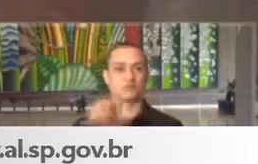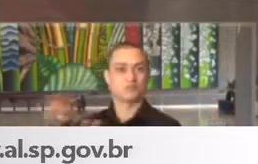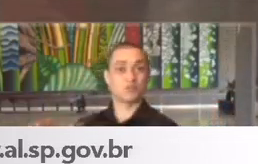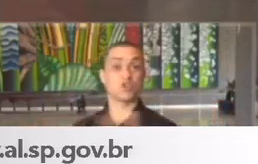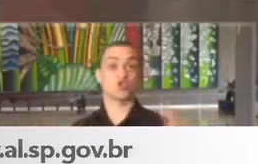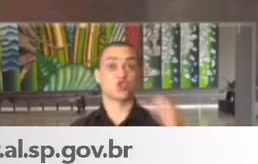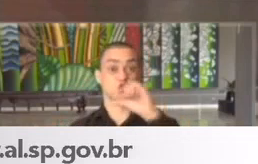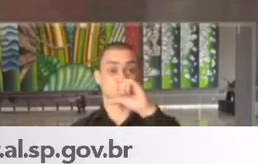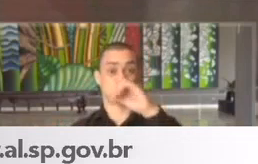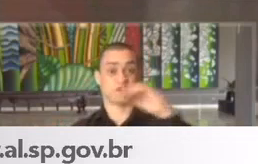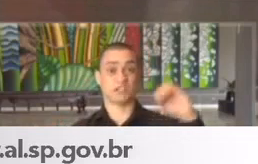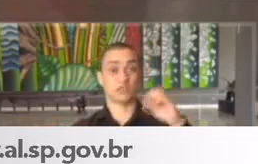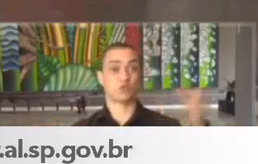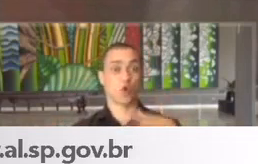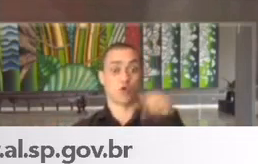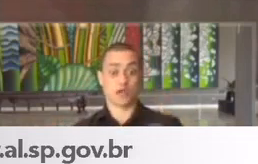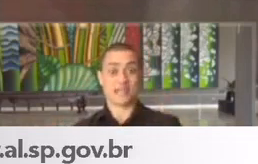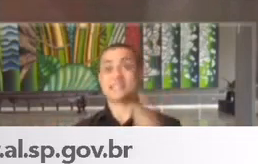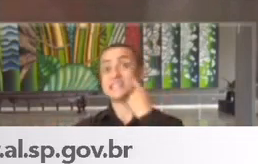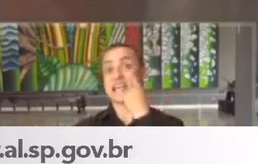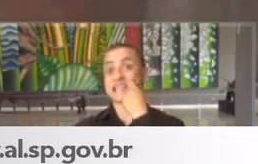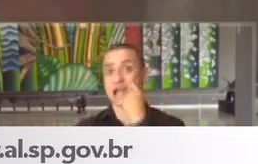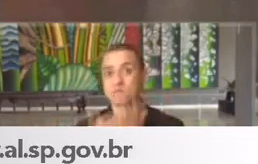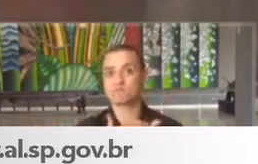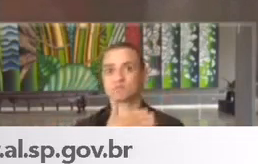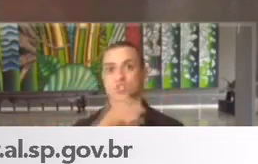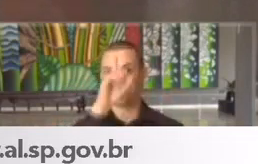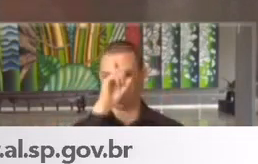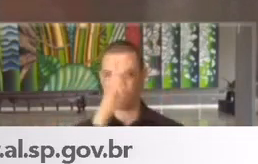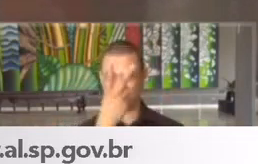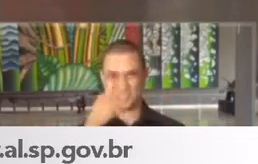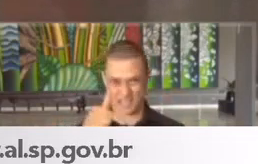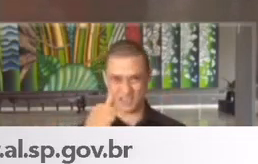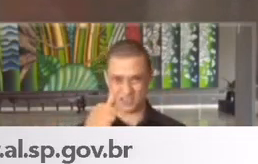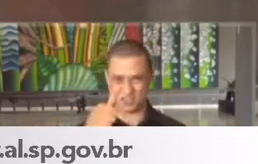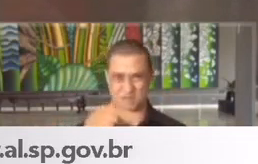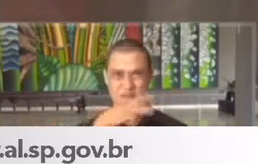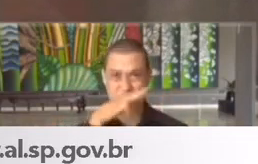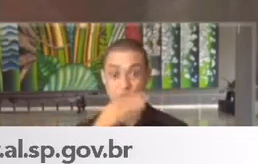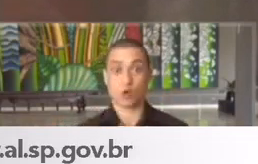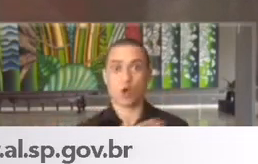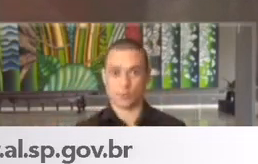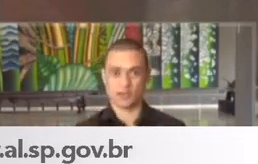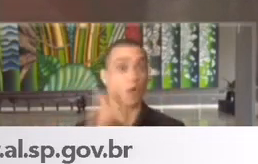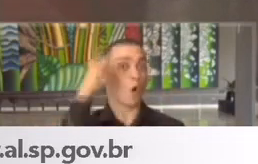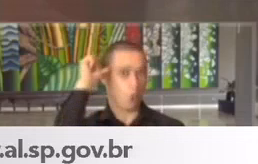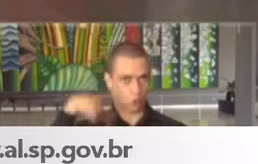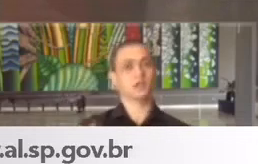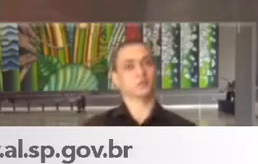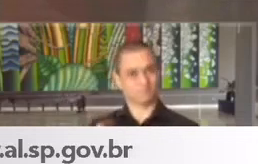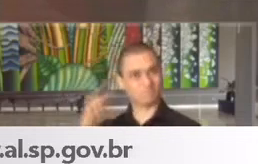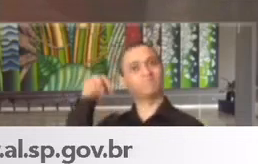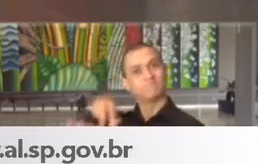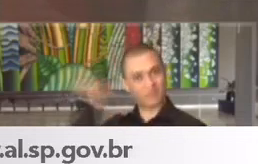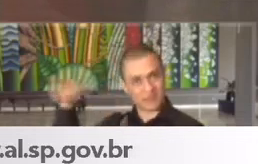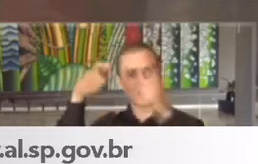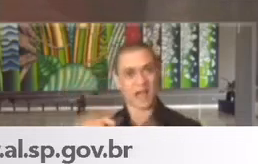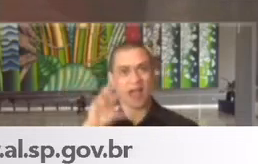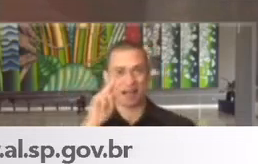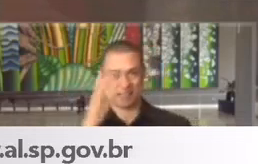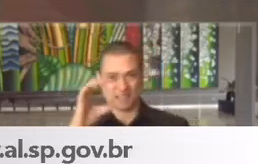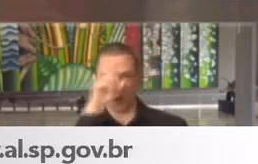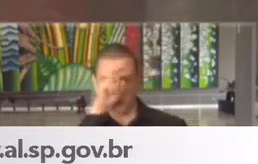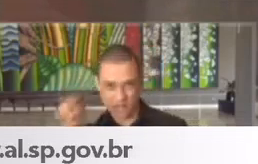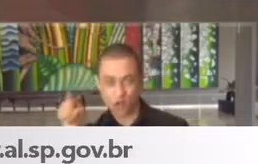a partir desta sexta-feira, dia 27 de março. Ontem eu estive no Hospital das Clínicas com o Dr. Guerra,